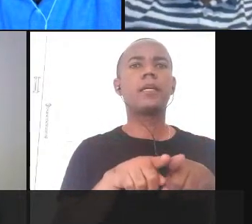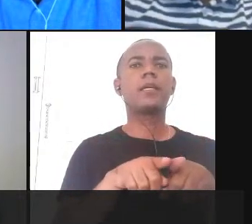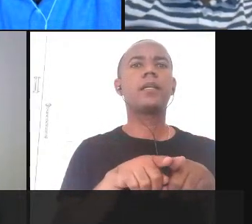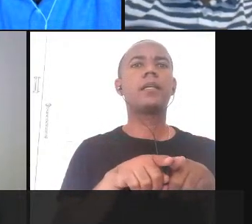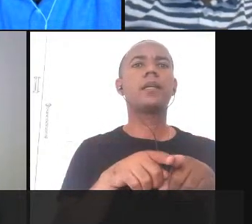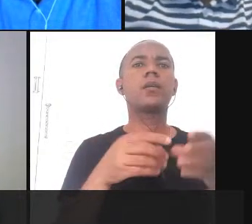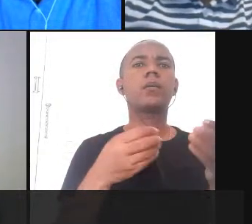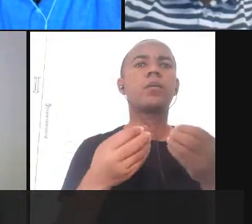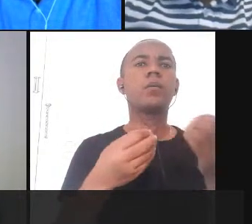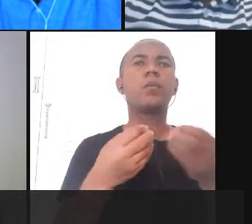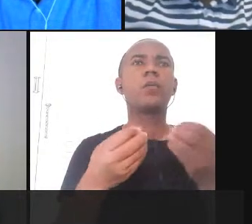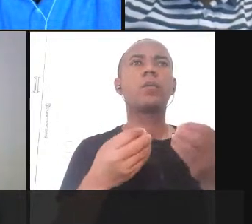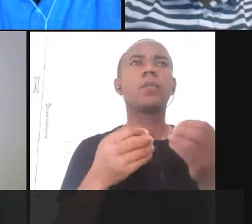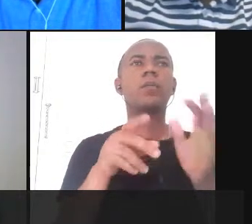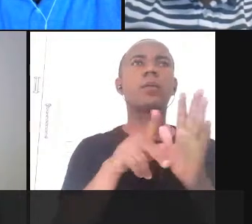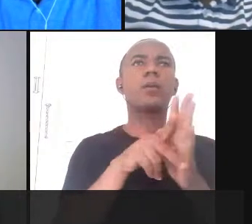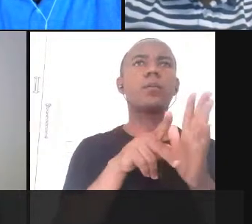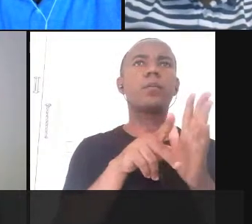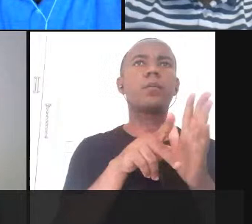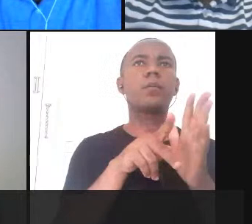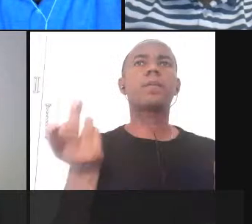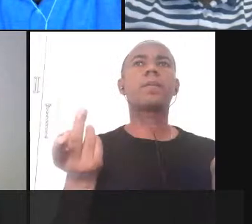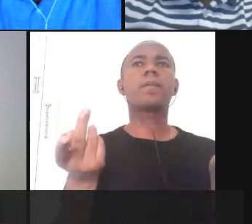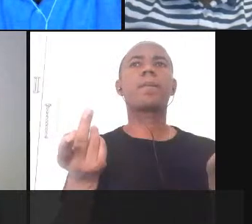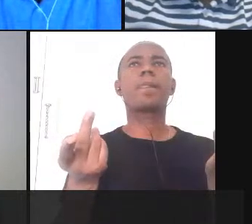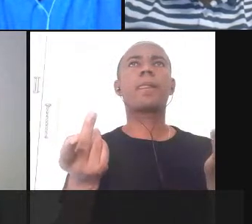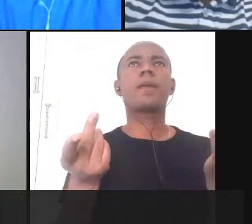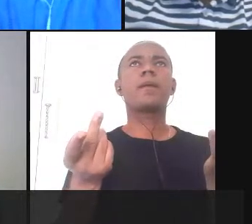não se vislumbrava essa literatura.